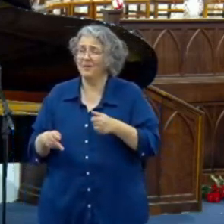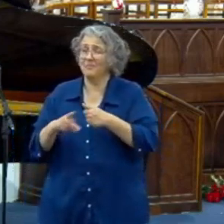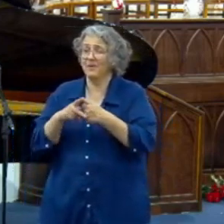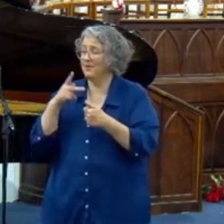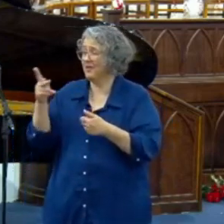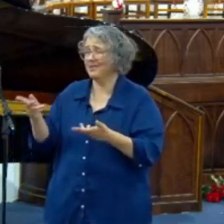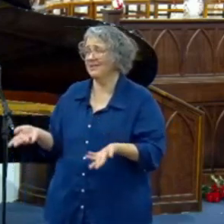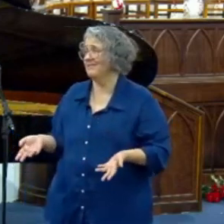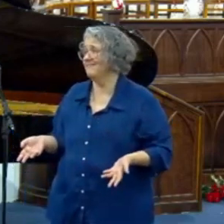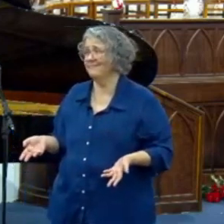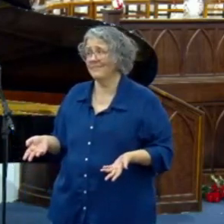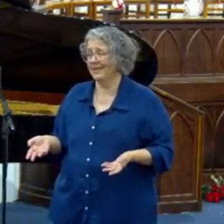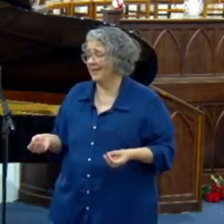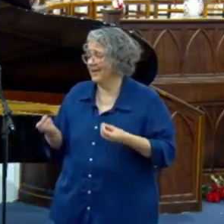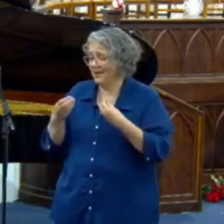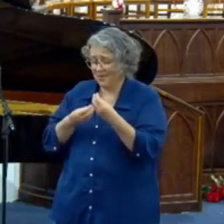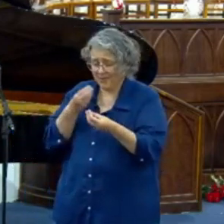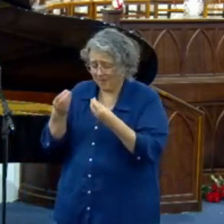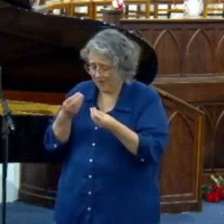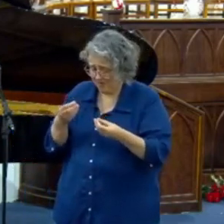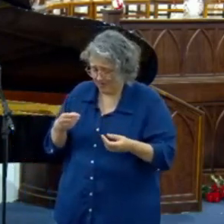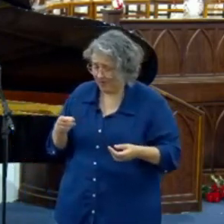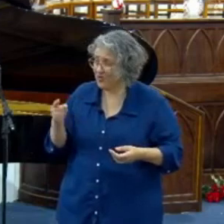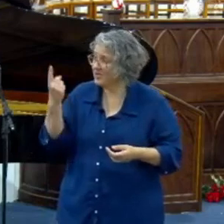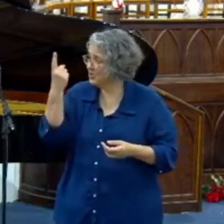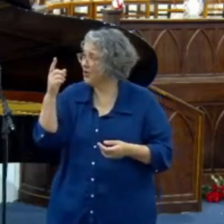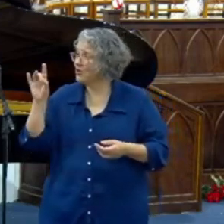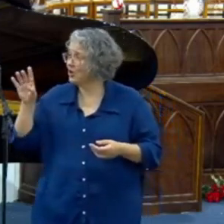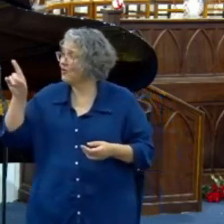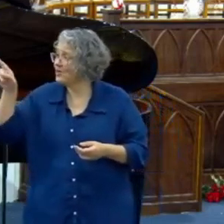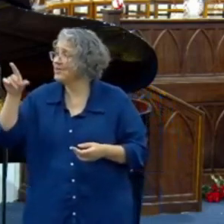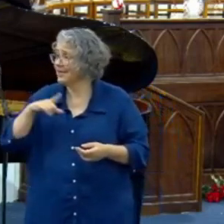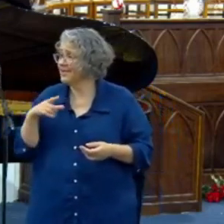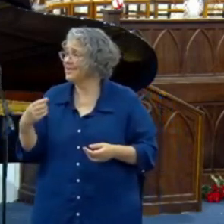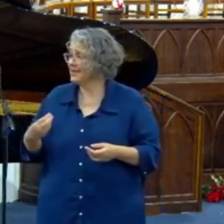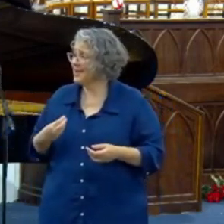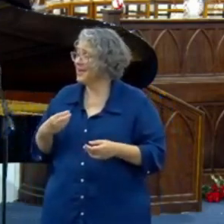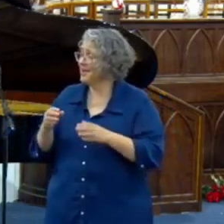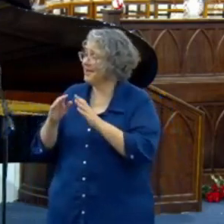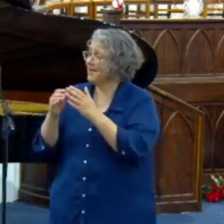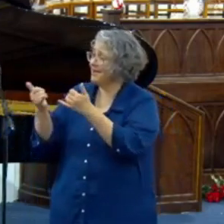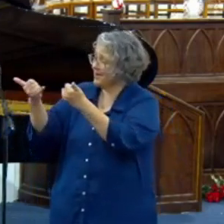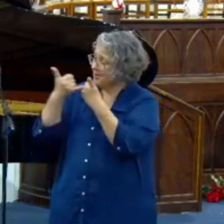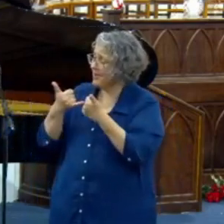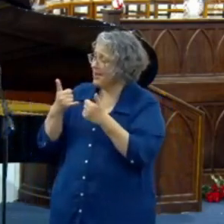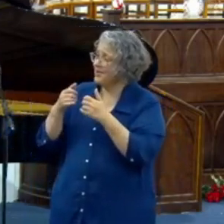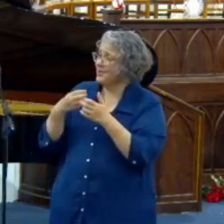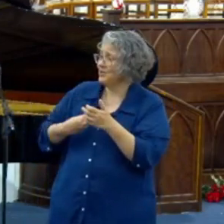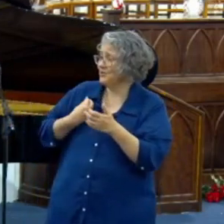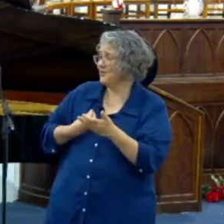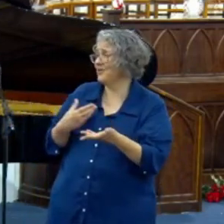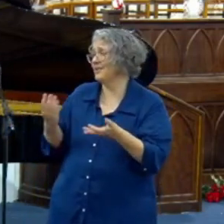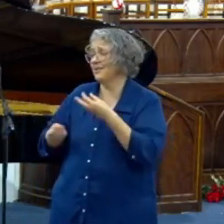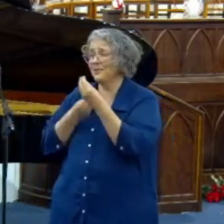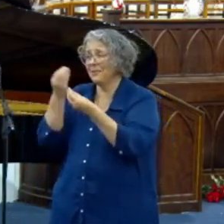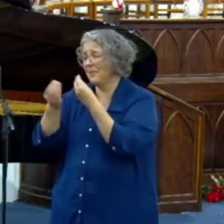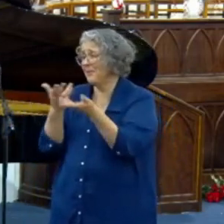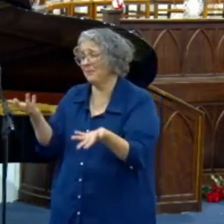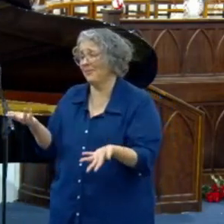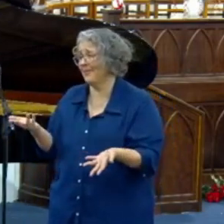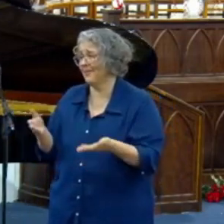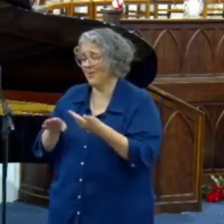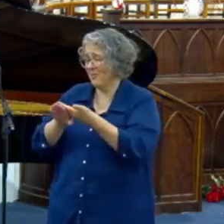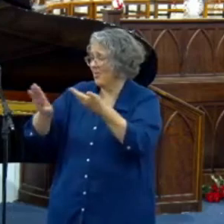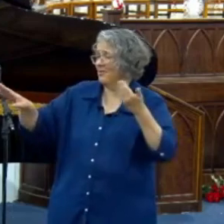as palavras de vida eterna. Essas são as palavras de um discípulo. Esse é o custo do discípulo. Esse é o